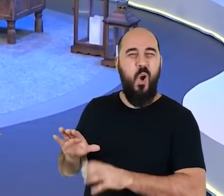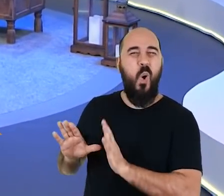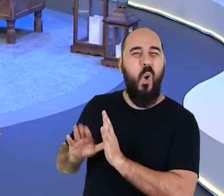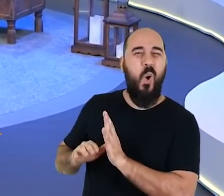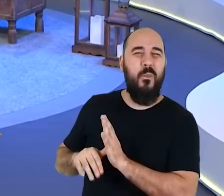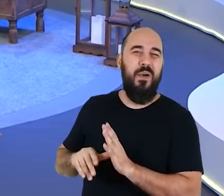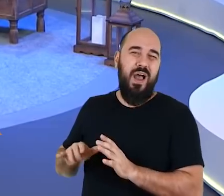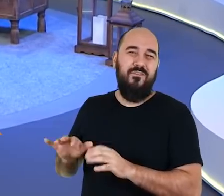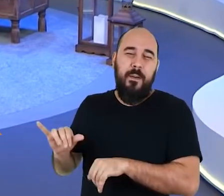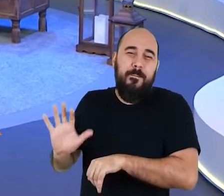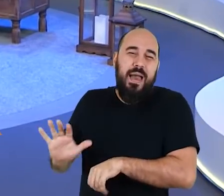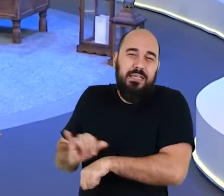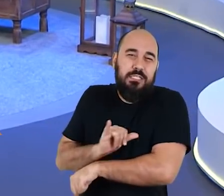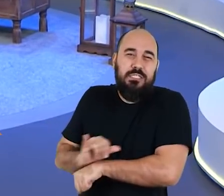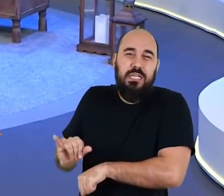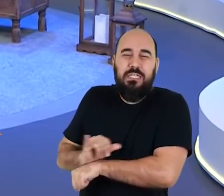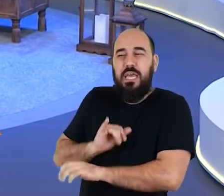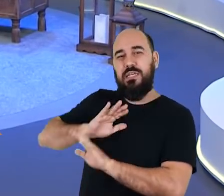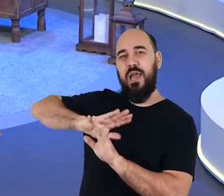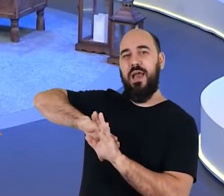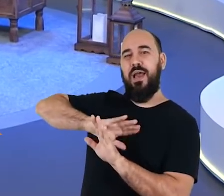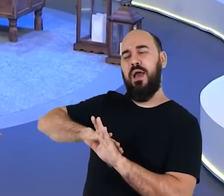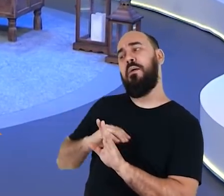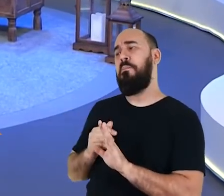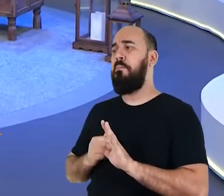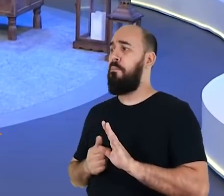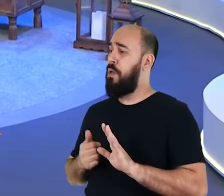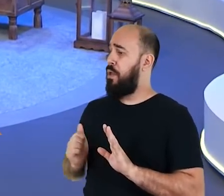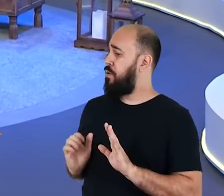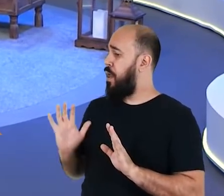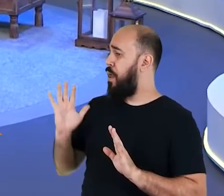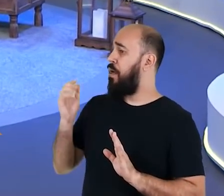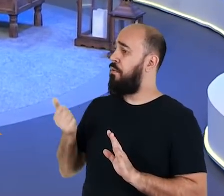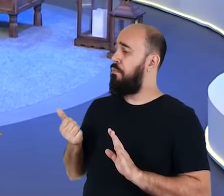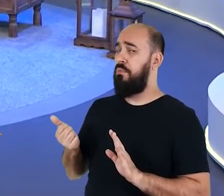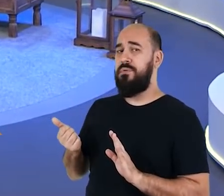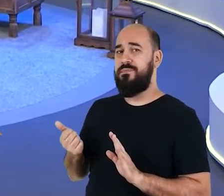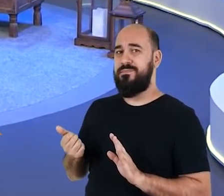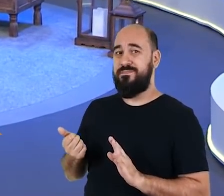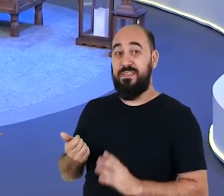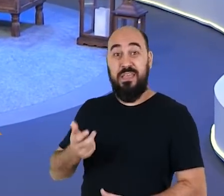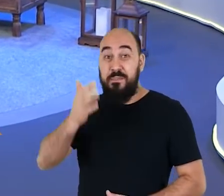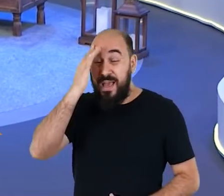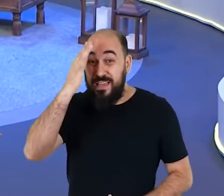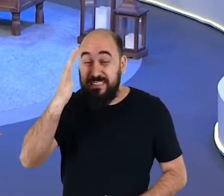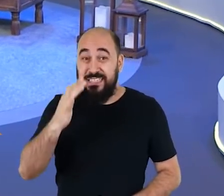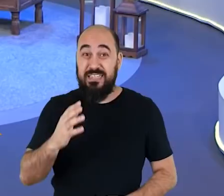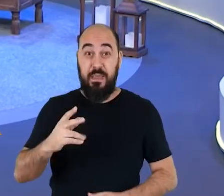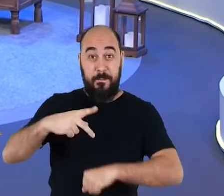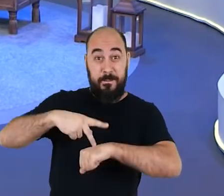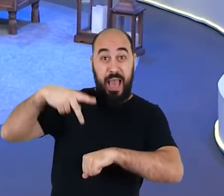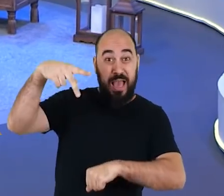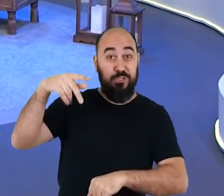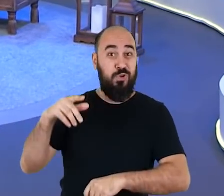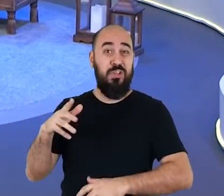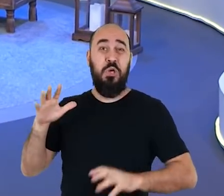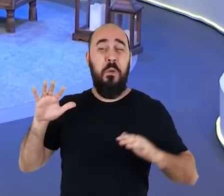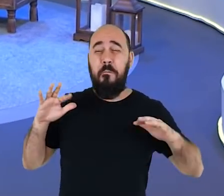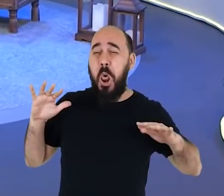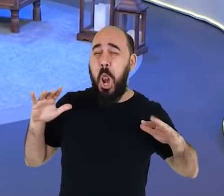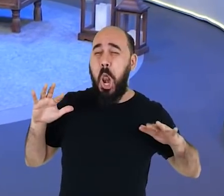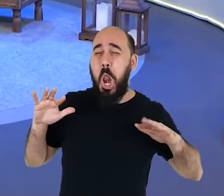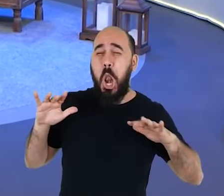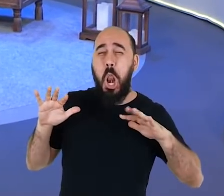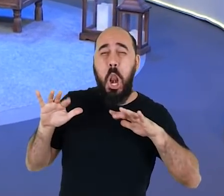as festas religiosas, especialmente a da Páscoa. Dá para você ter uma ideia de quanto dinheiro os cambistas,